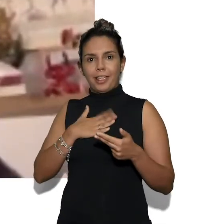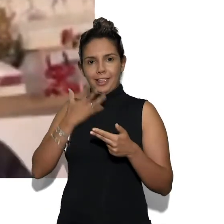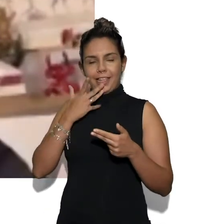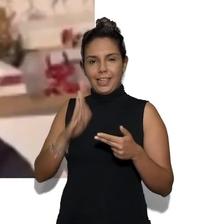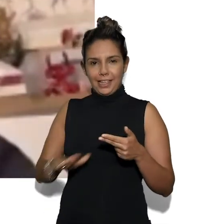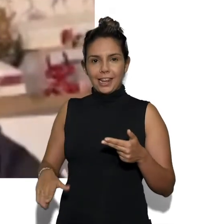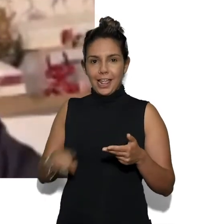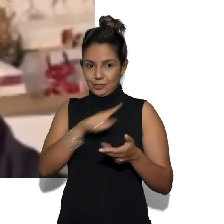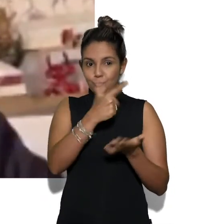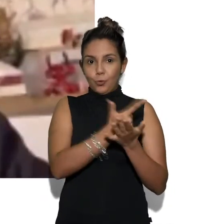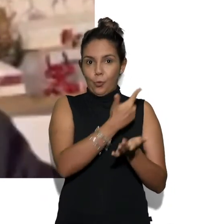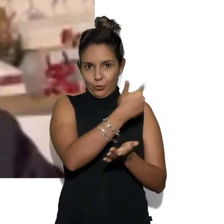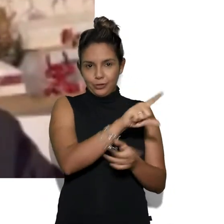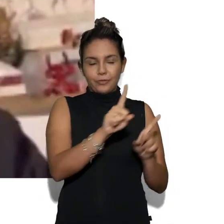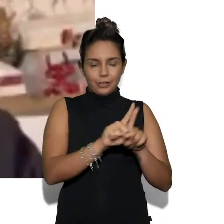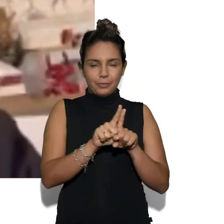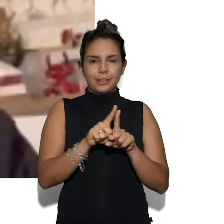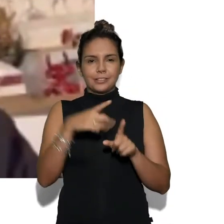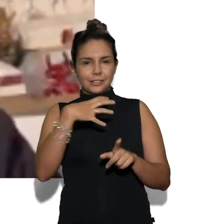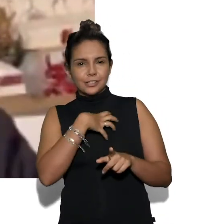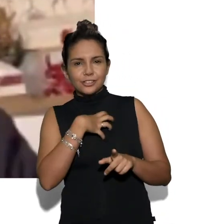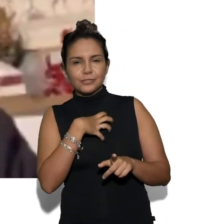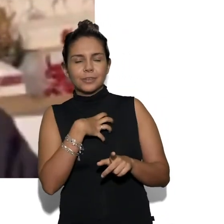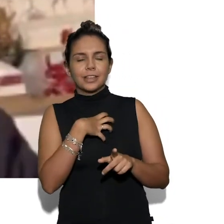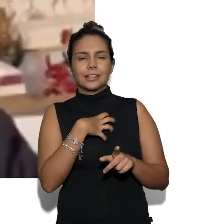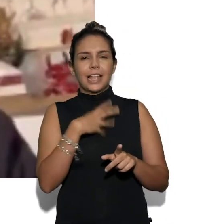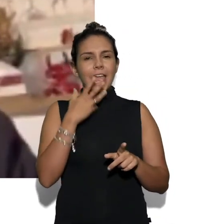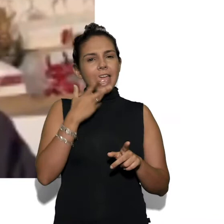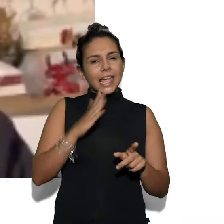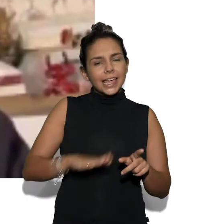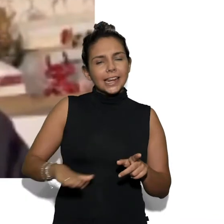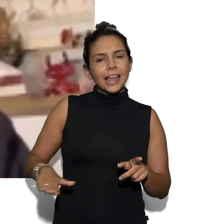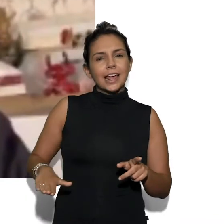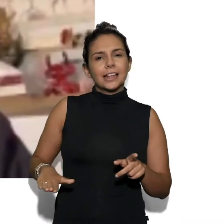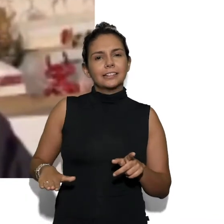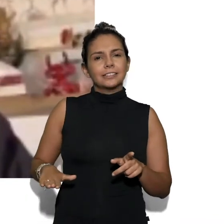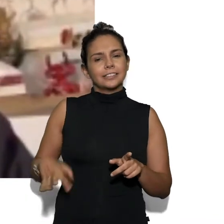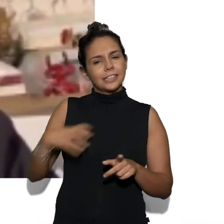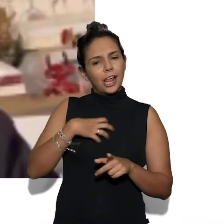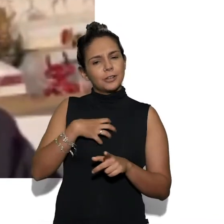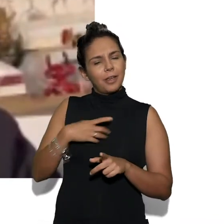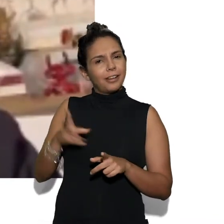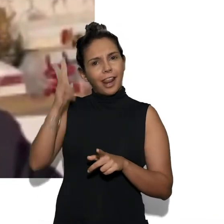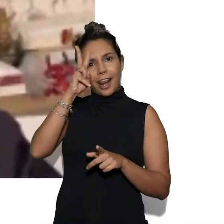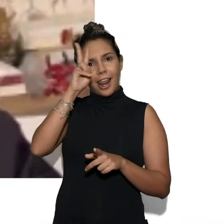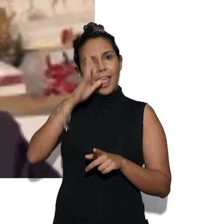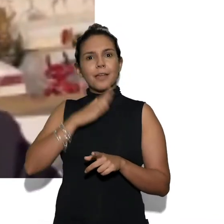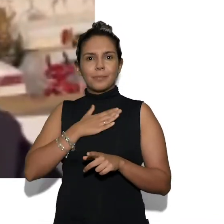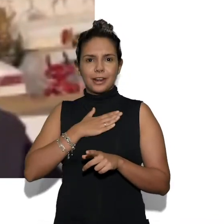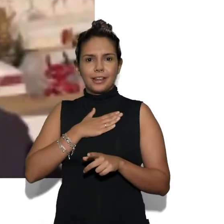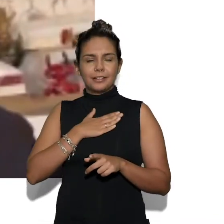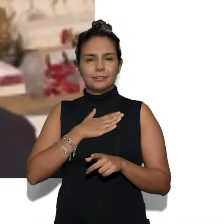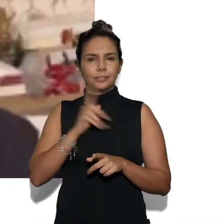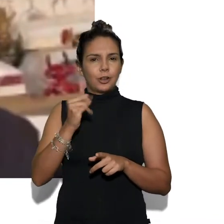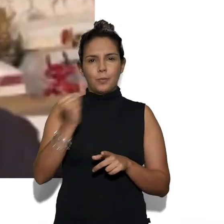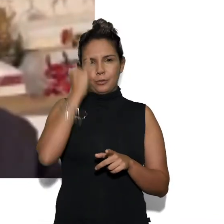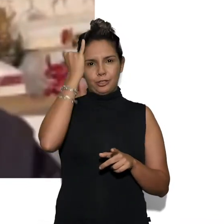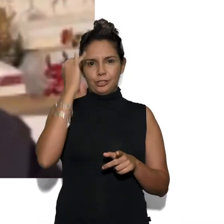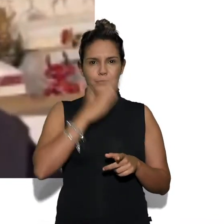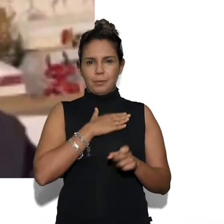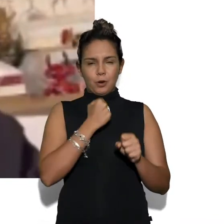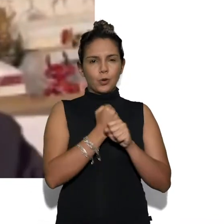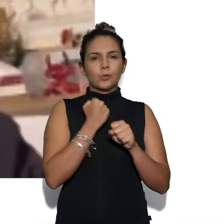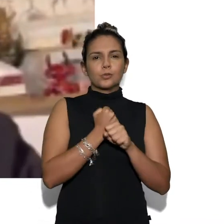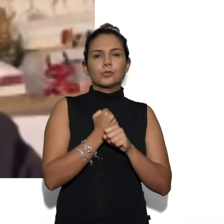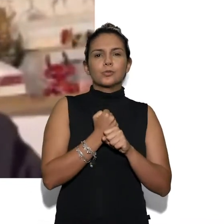que são sentimentos da criança que eu me lembro de ser. Mas não era importante para mim reconstruir